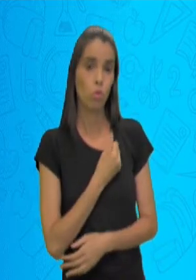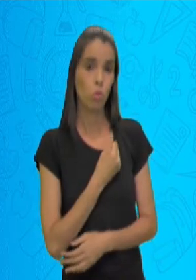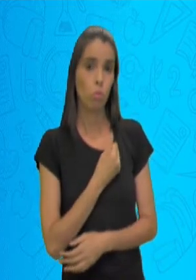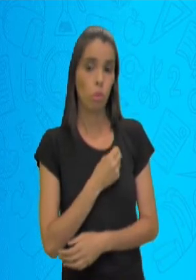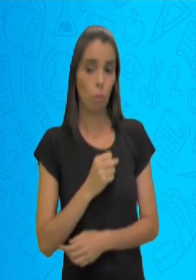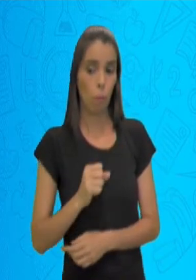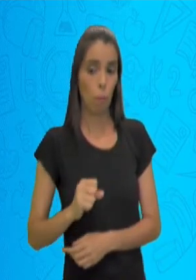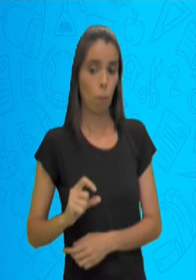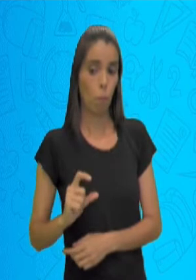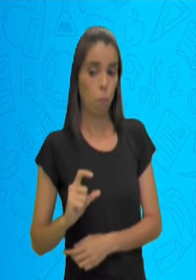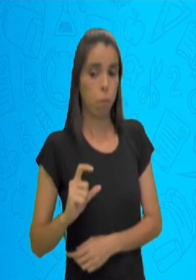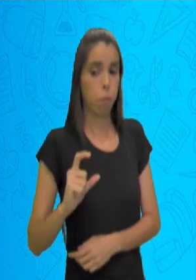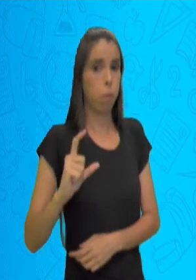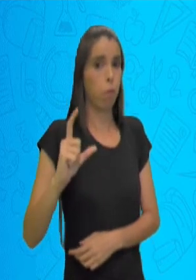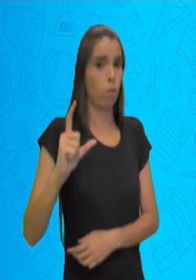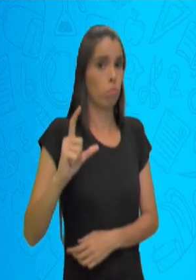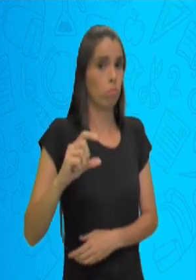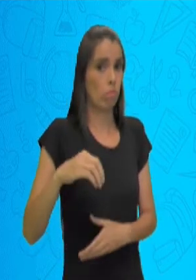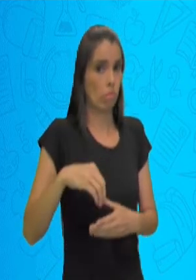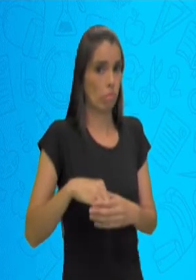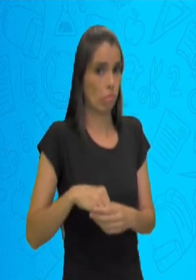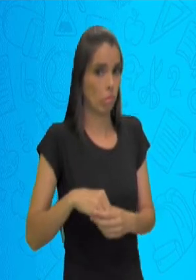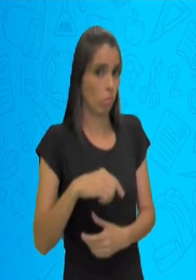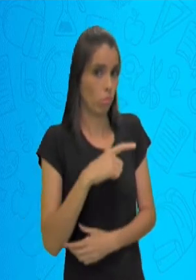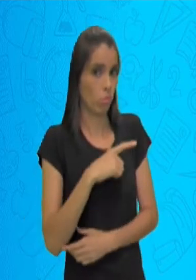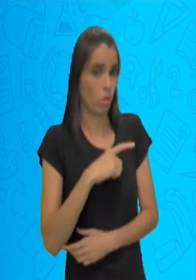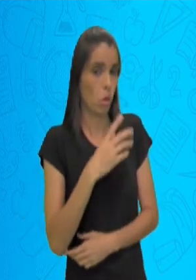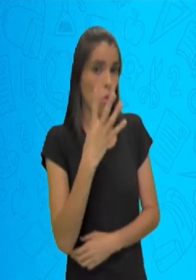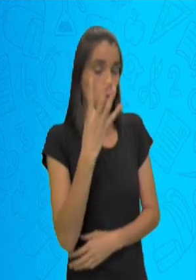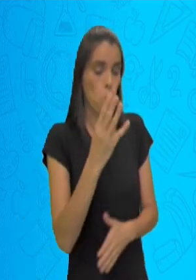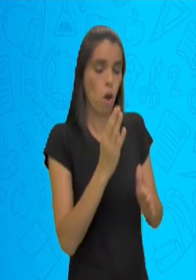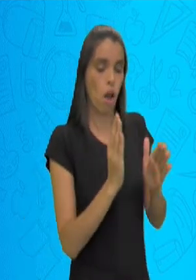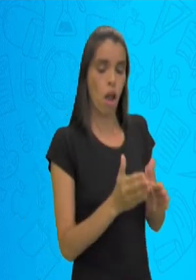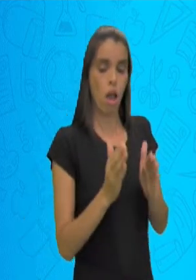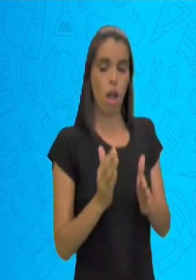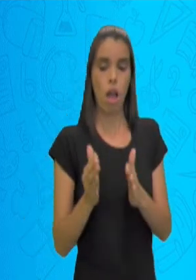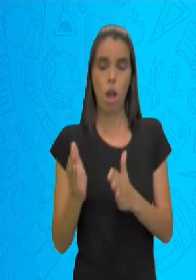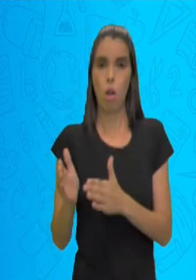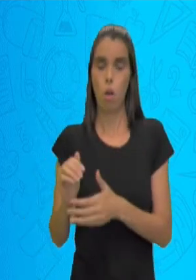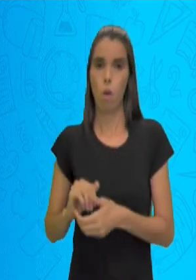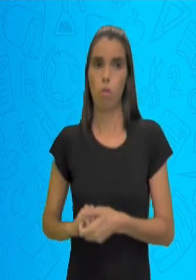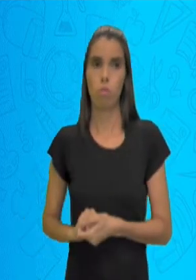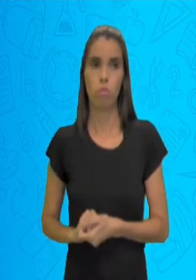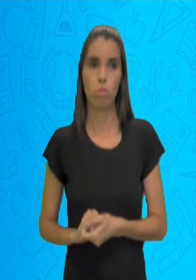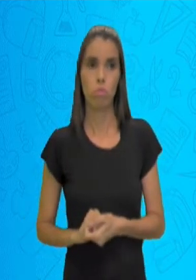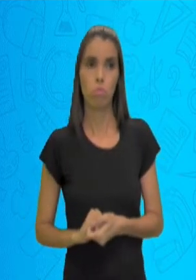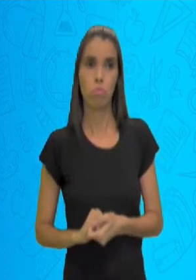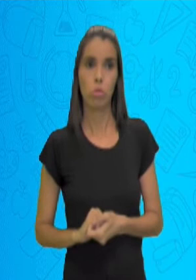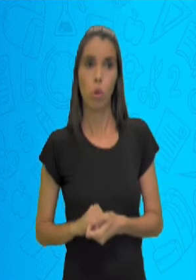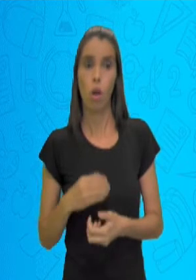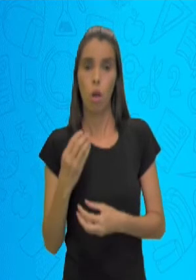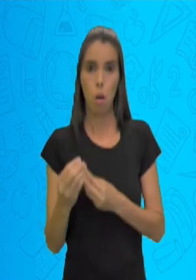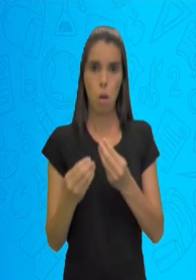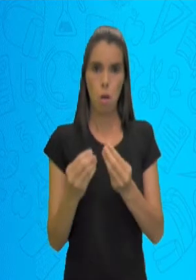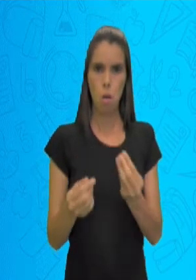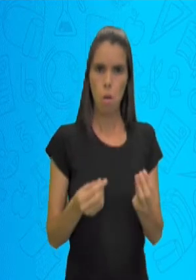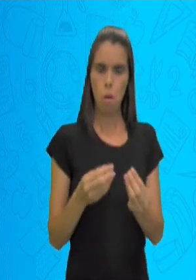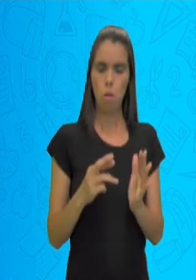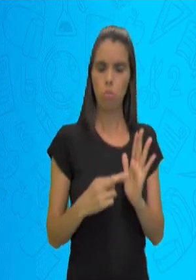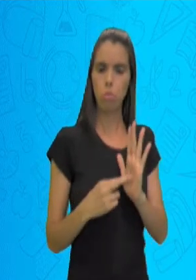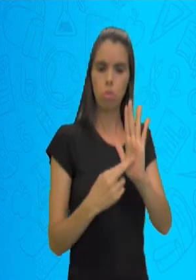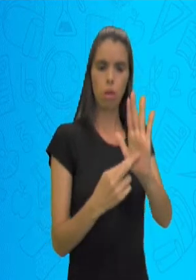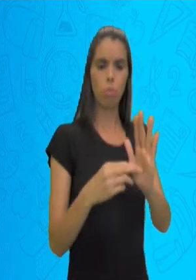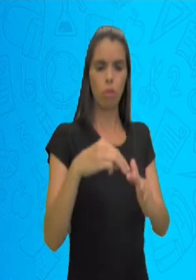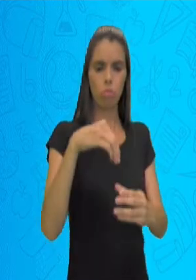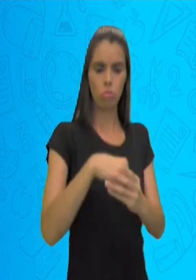maior, composto por 4 ordens. Então, será que ele vai compor da mesma forma?